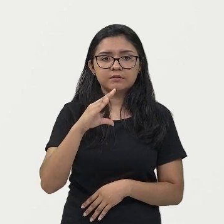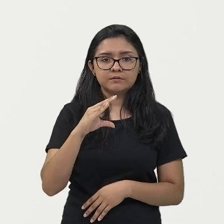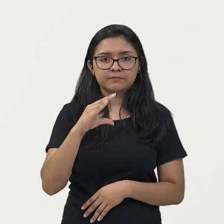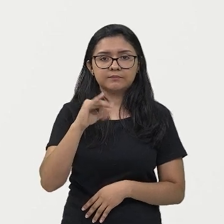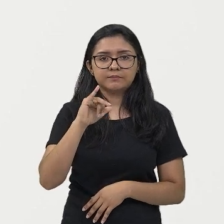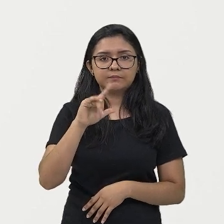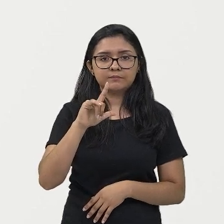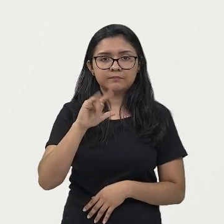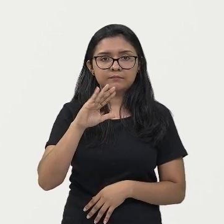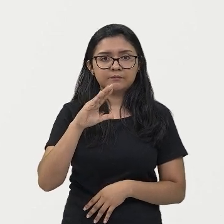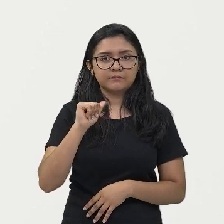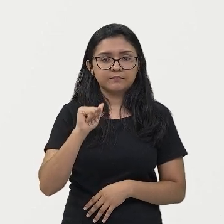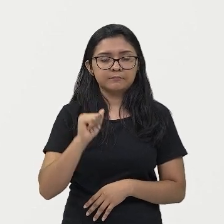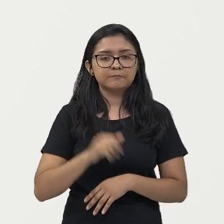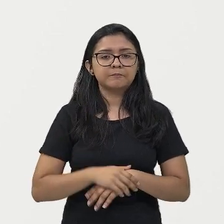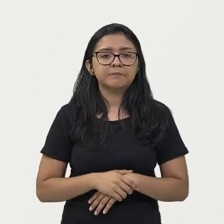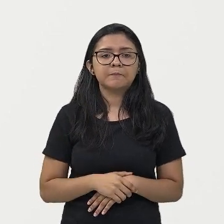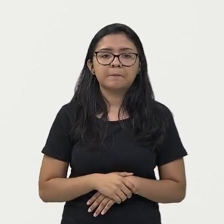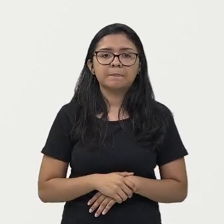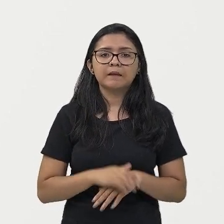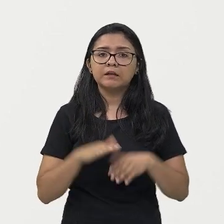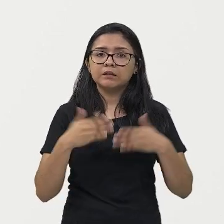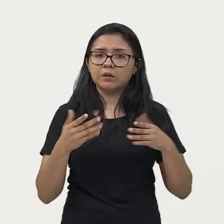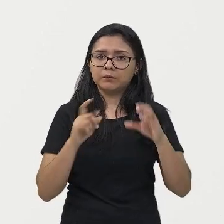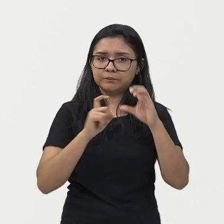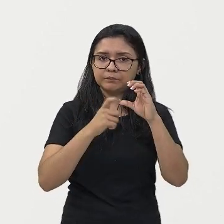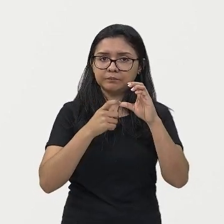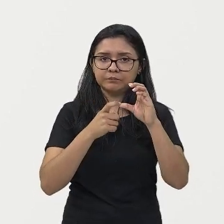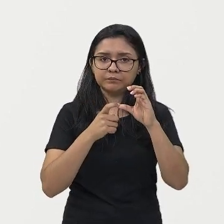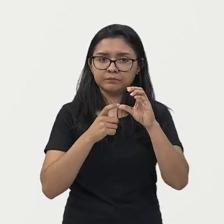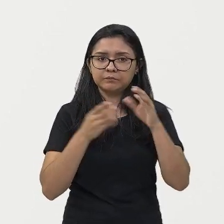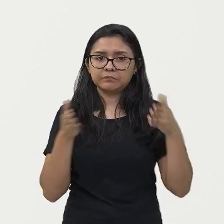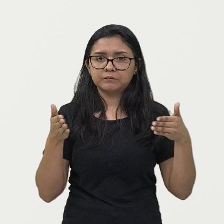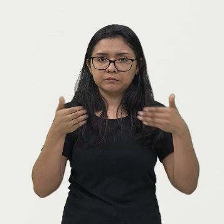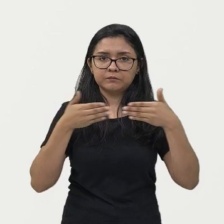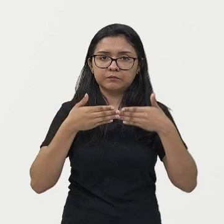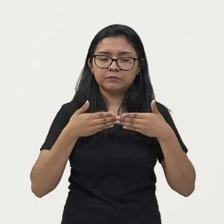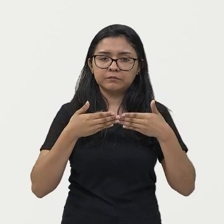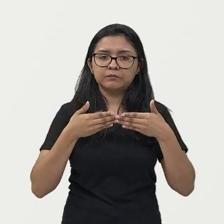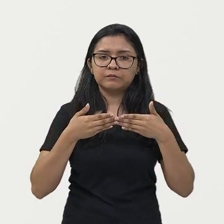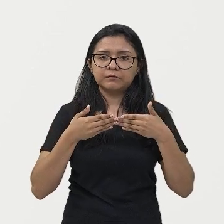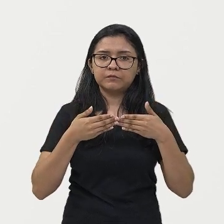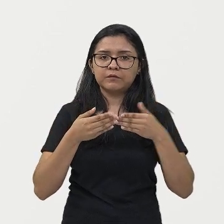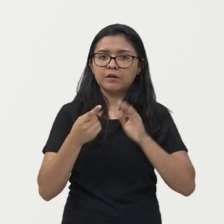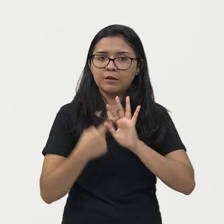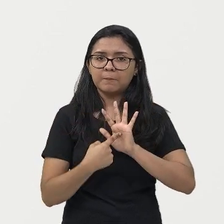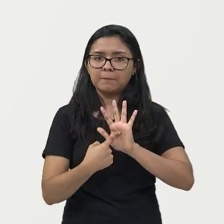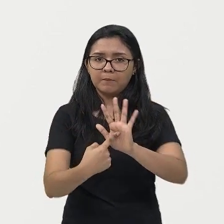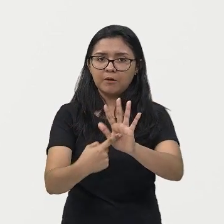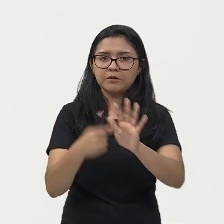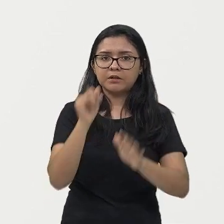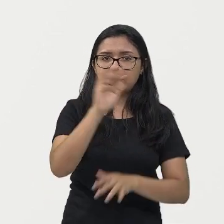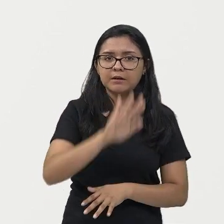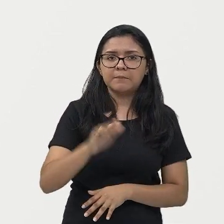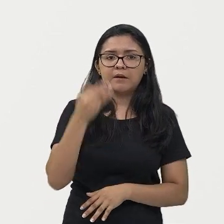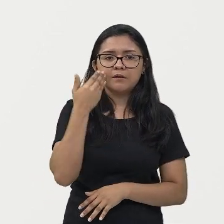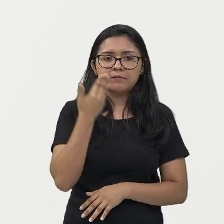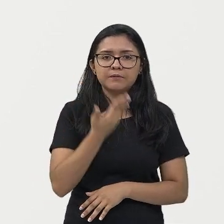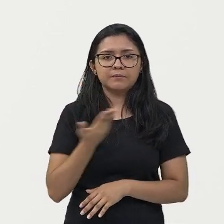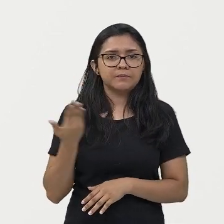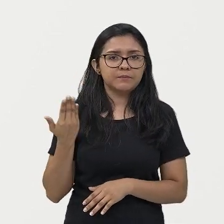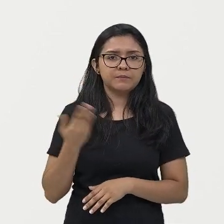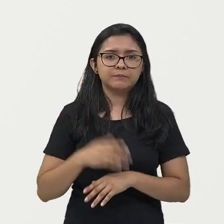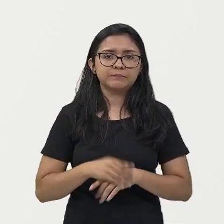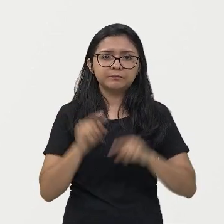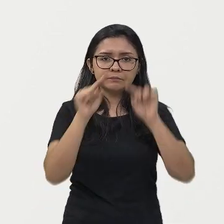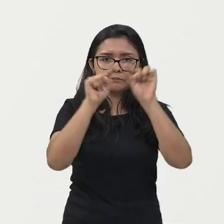Ela é fechada quando ela forma um ciclo, como nós podemos observar aqui,